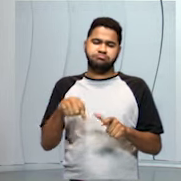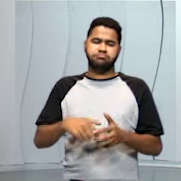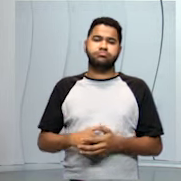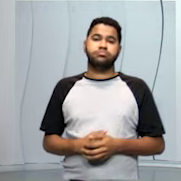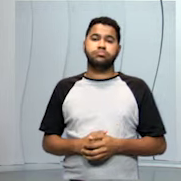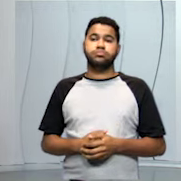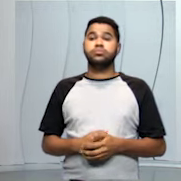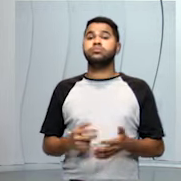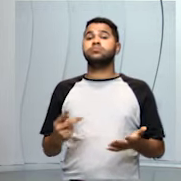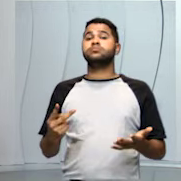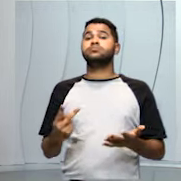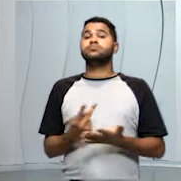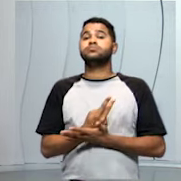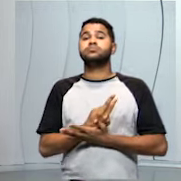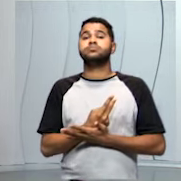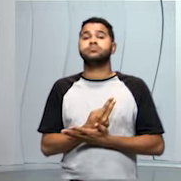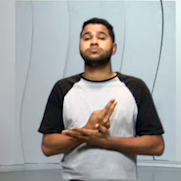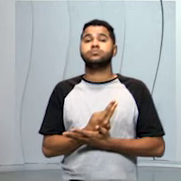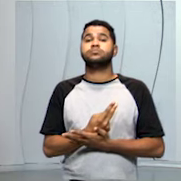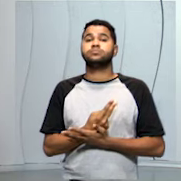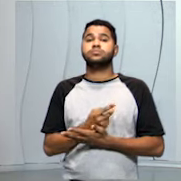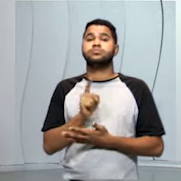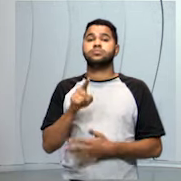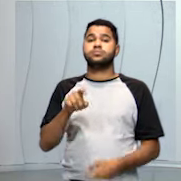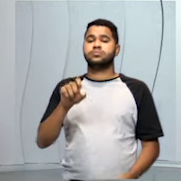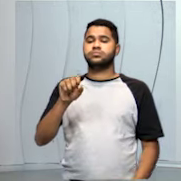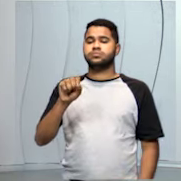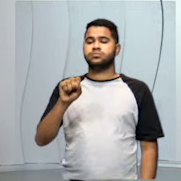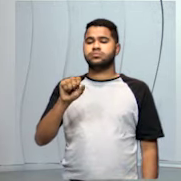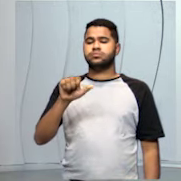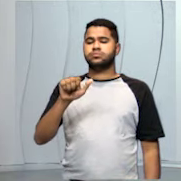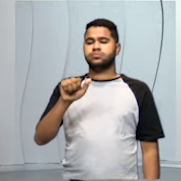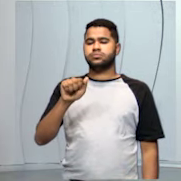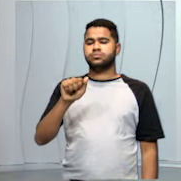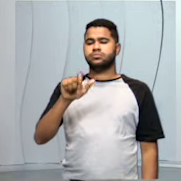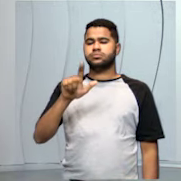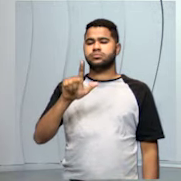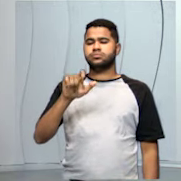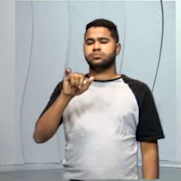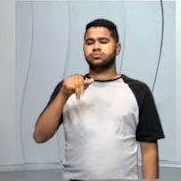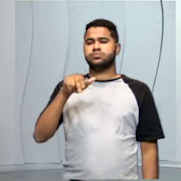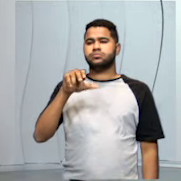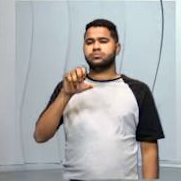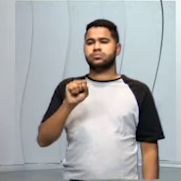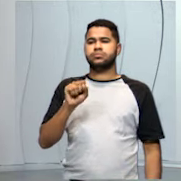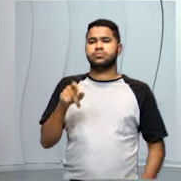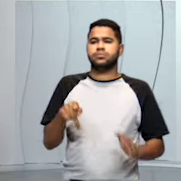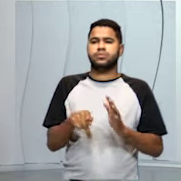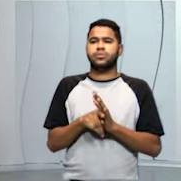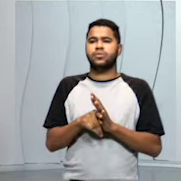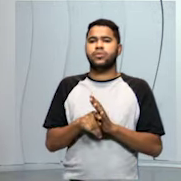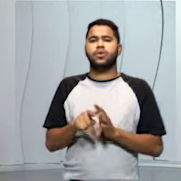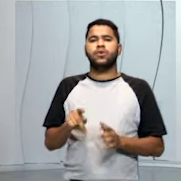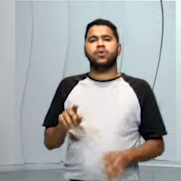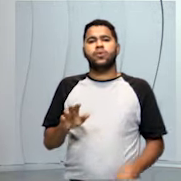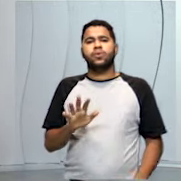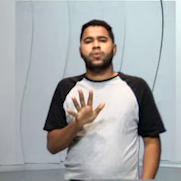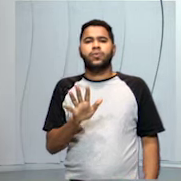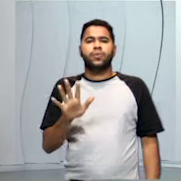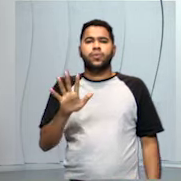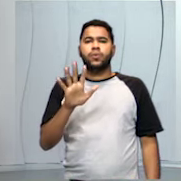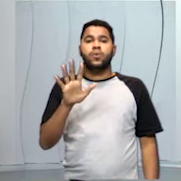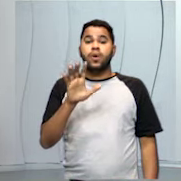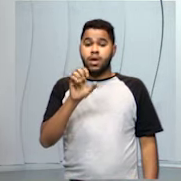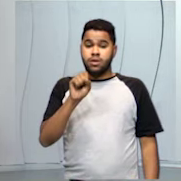Isso acontece nas salinas. Existem espelhos d'água que vão se evaporando e o